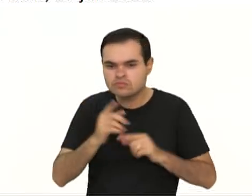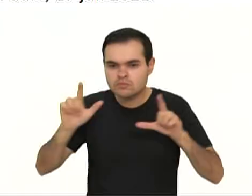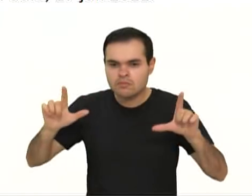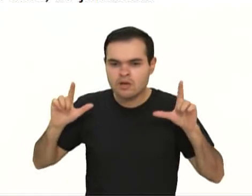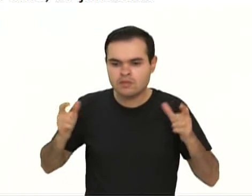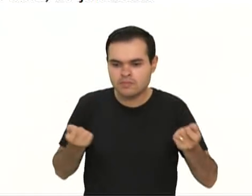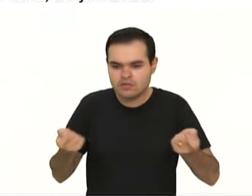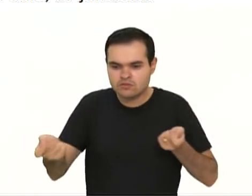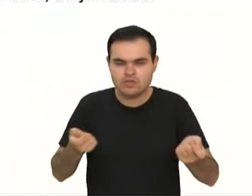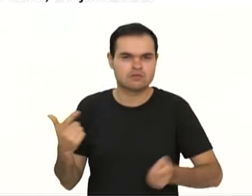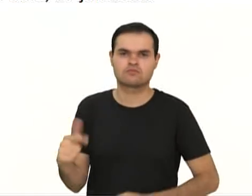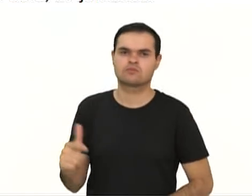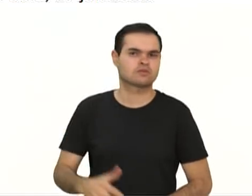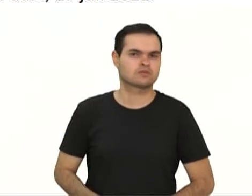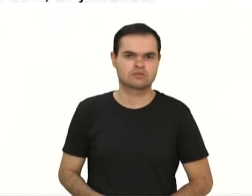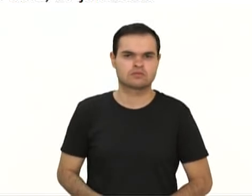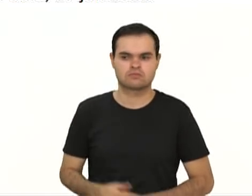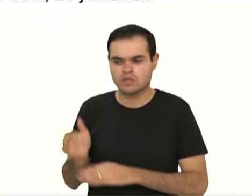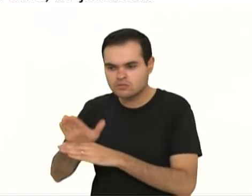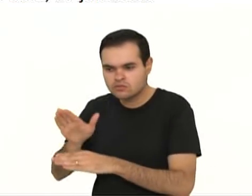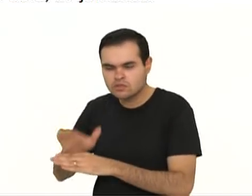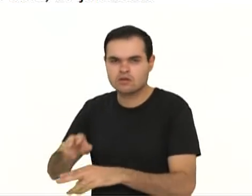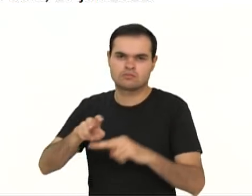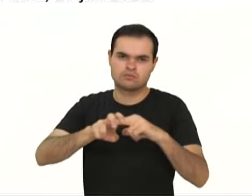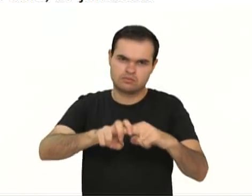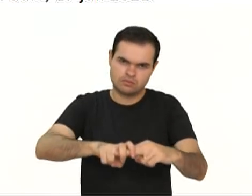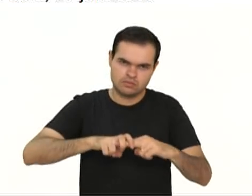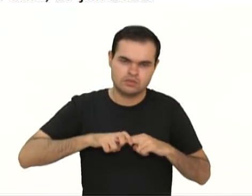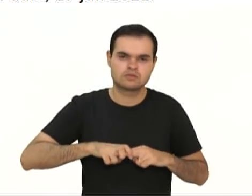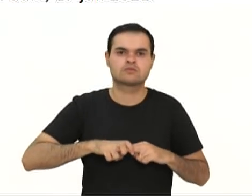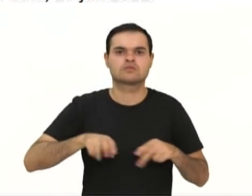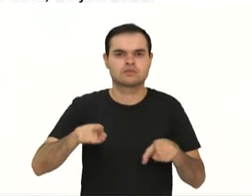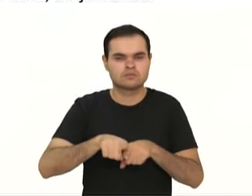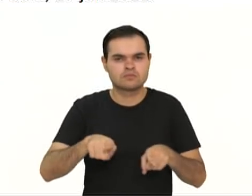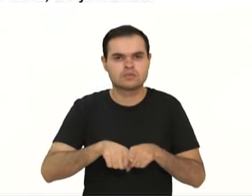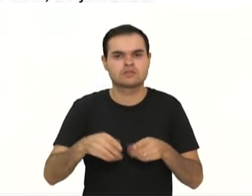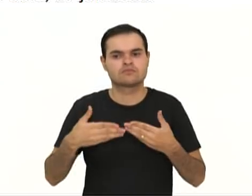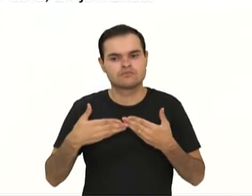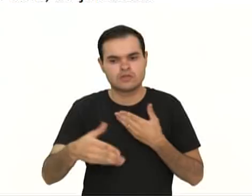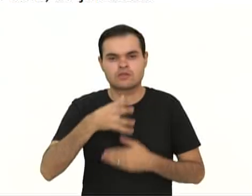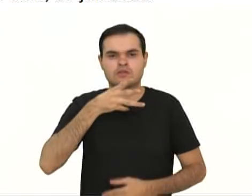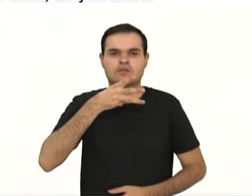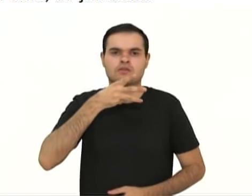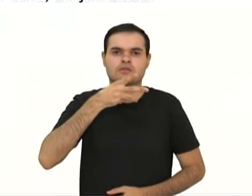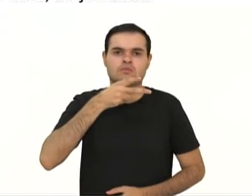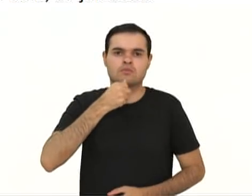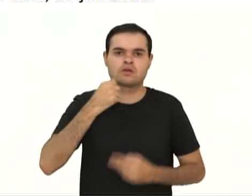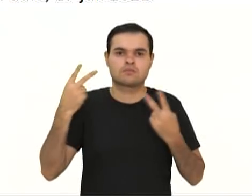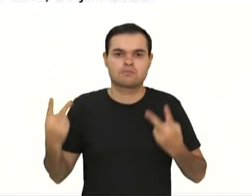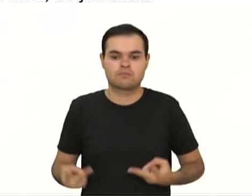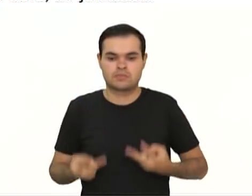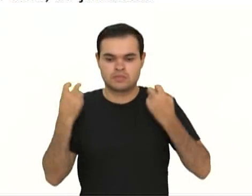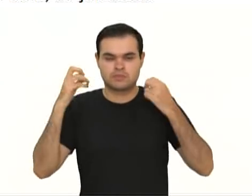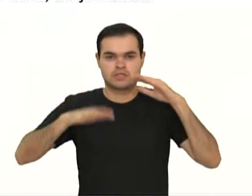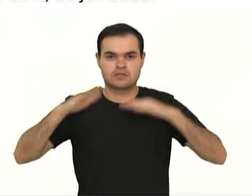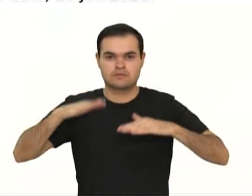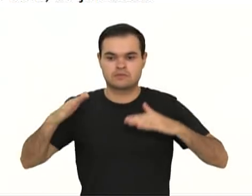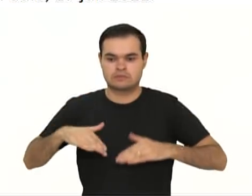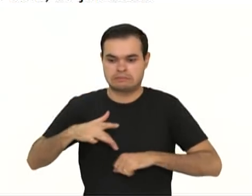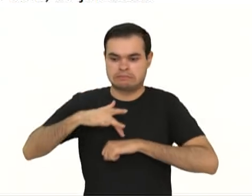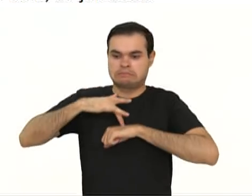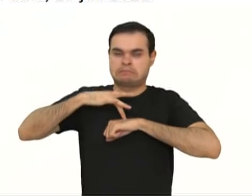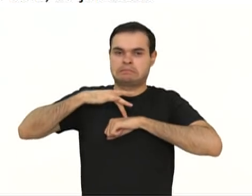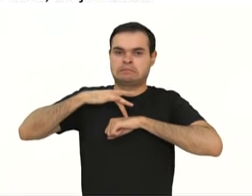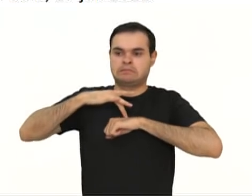auxiliá-las no dia a dia e, por isso, ainda vão demorar para perceber que um vexame registrado